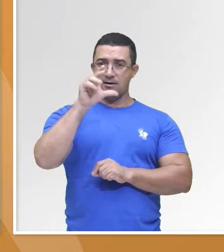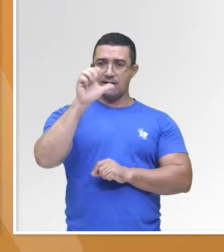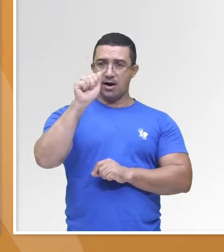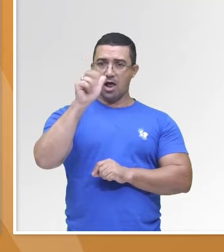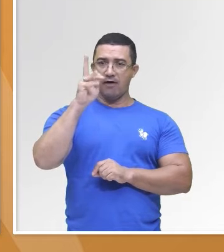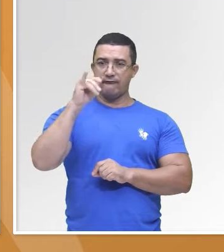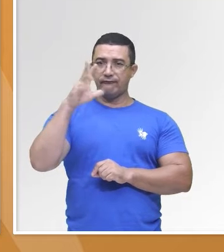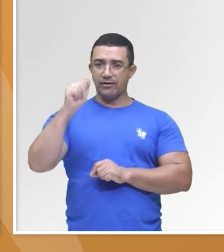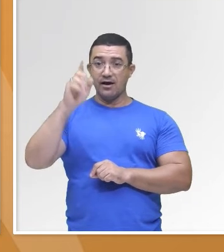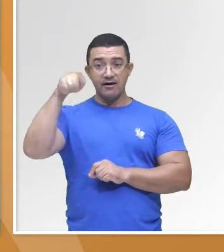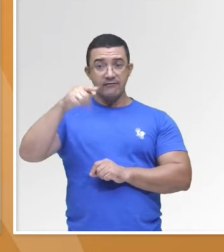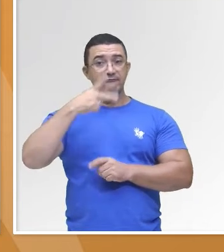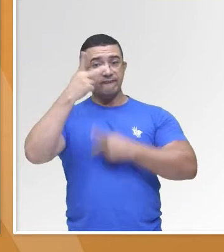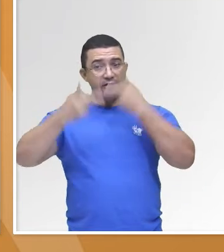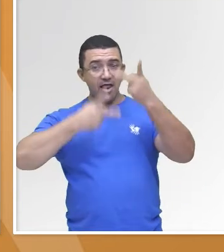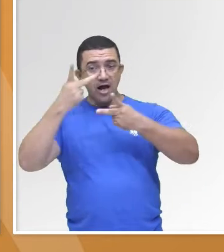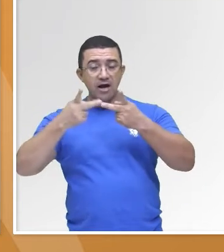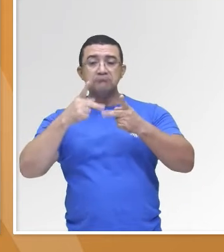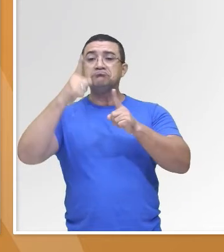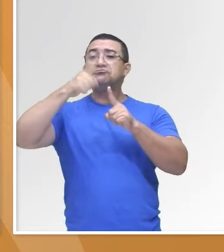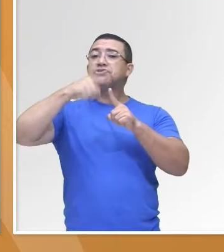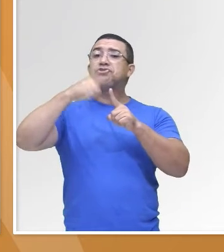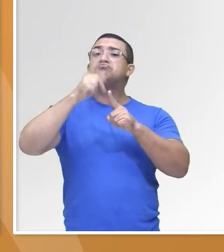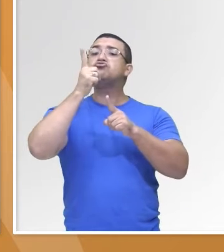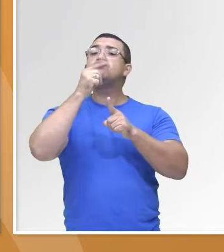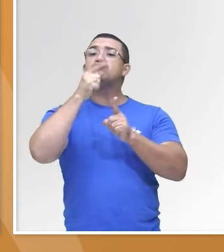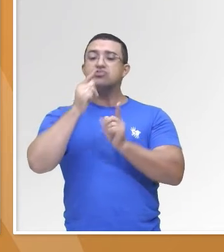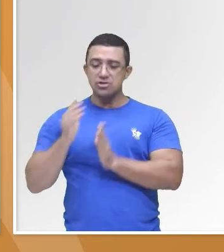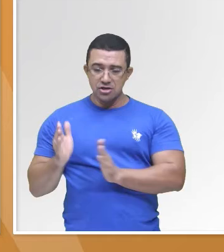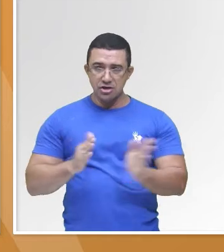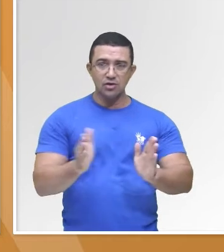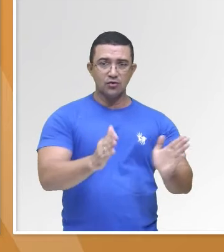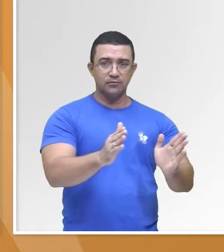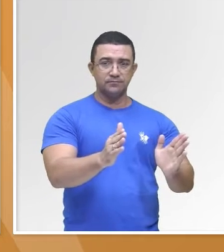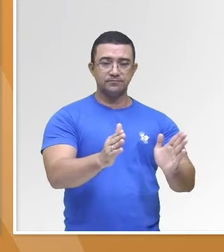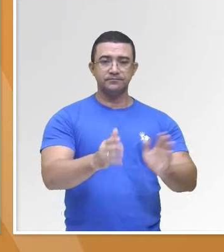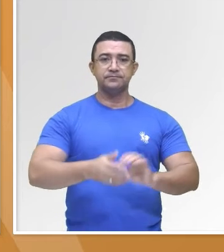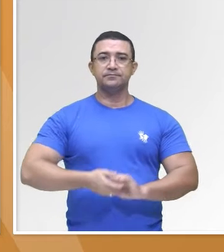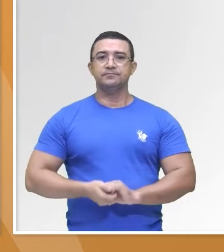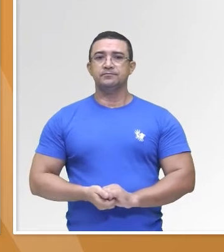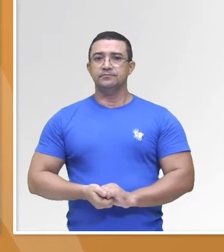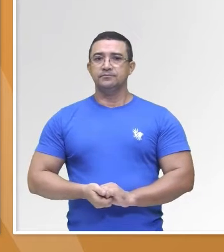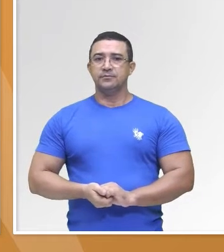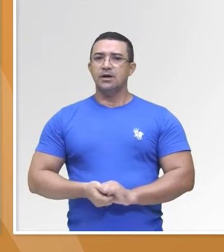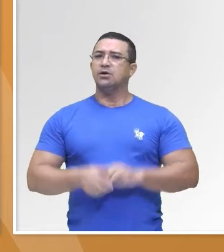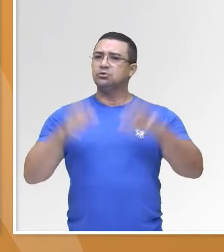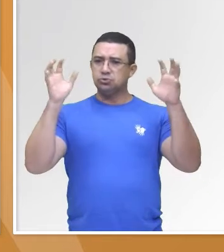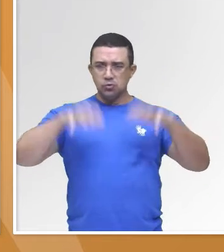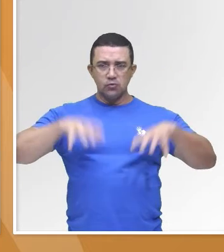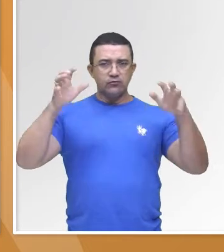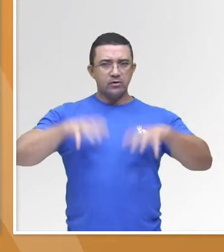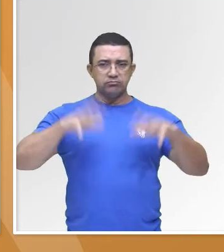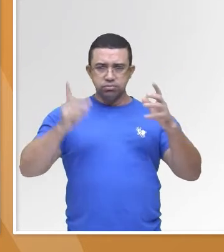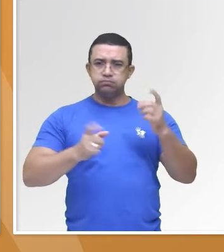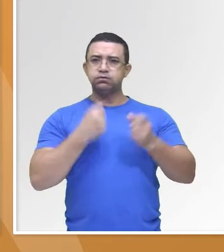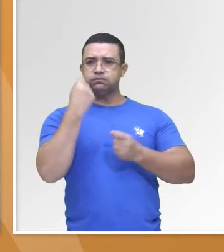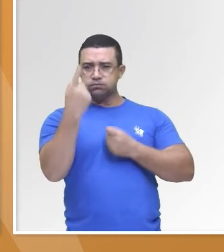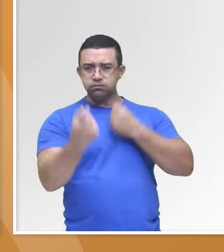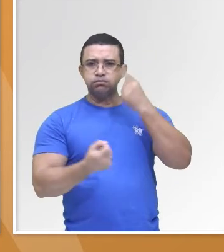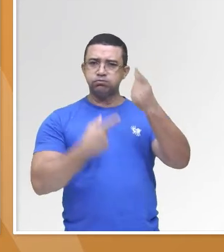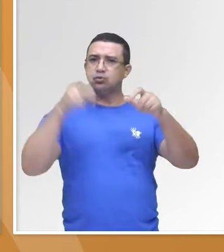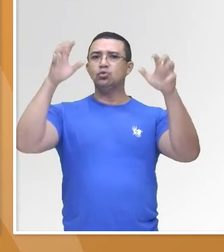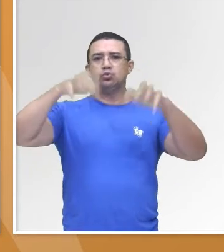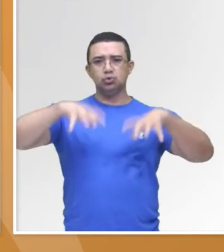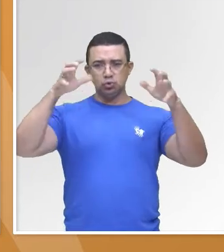bacias hidrográficas, certo? Então, nós temos aí, as chuvas são regulares, tá? As chuvas são